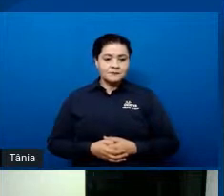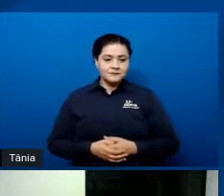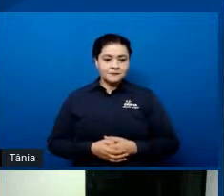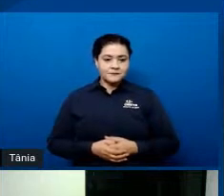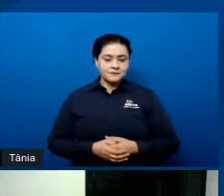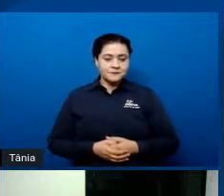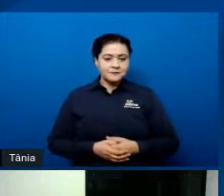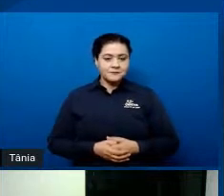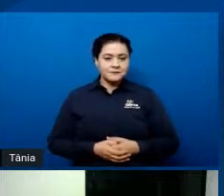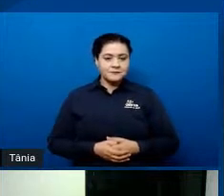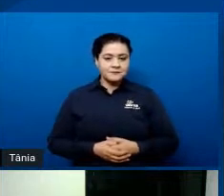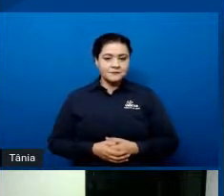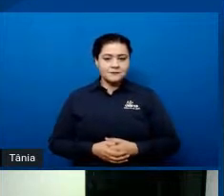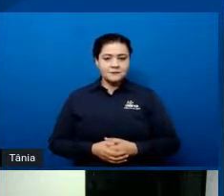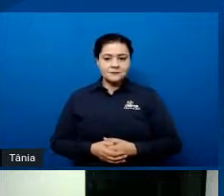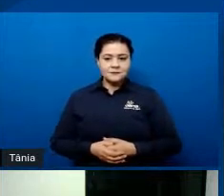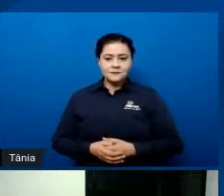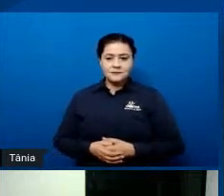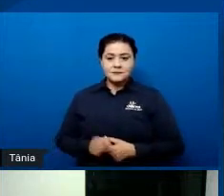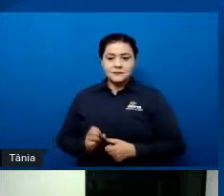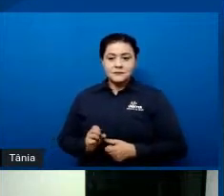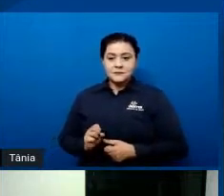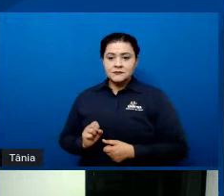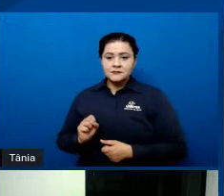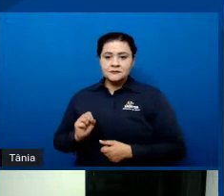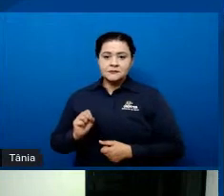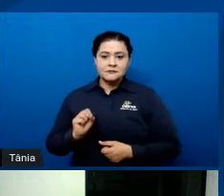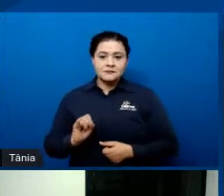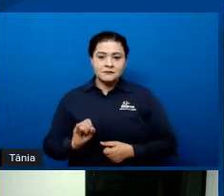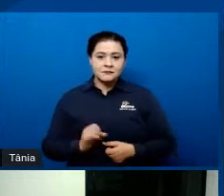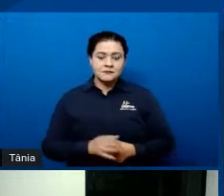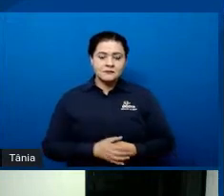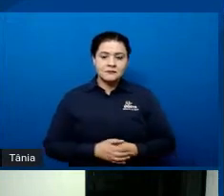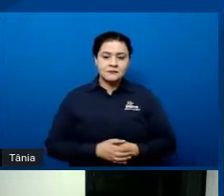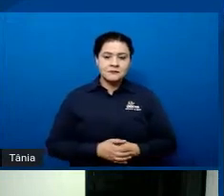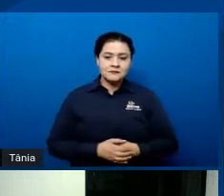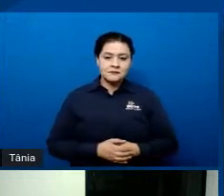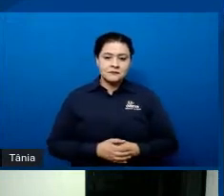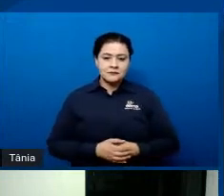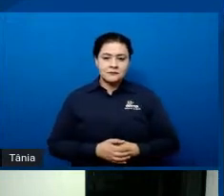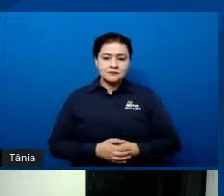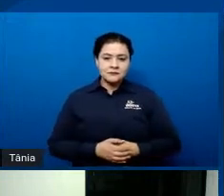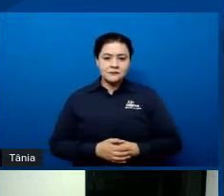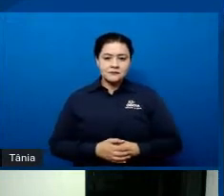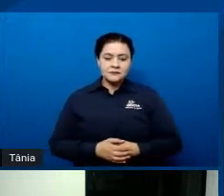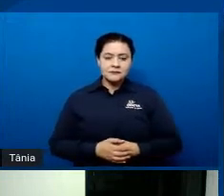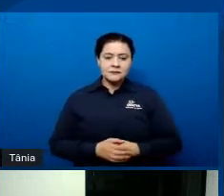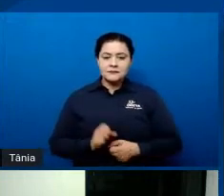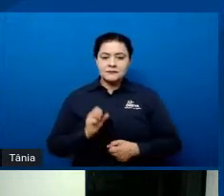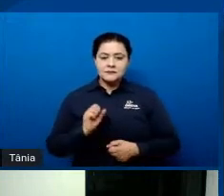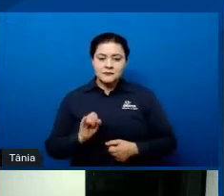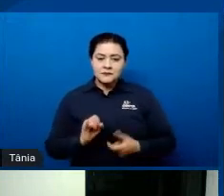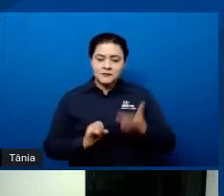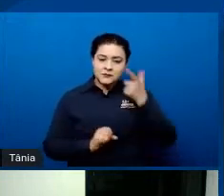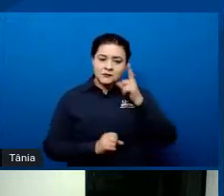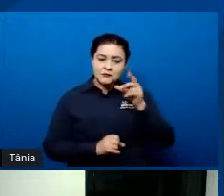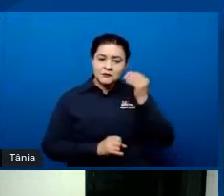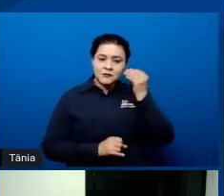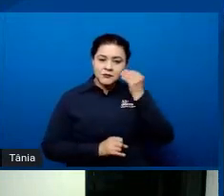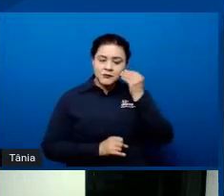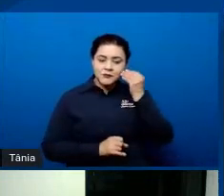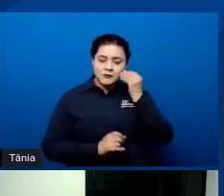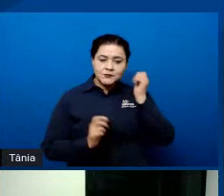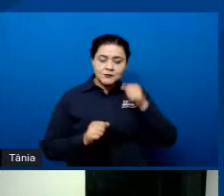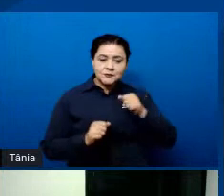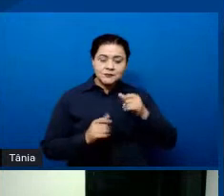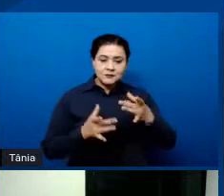Se ela tiver o celular dela ativado e ela conseguir entrar no Google Chrome, a gente vai conseguir fazer um teste ao